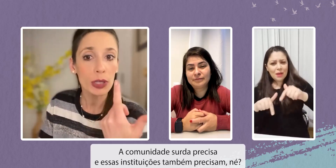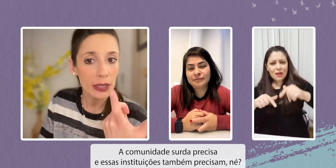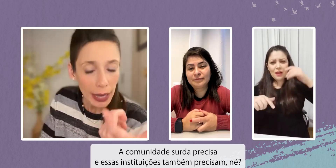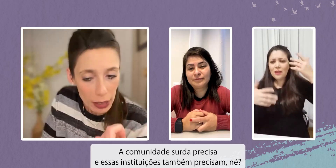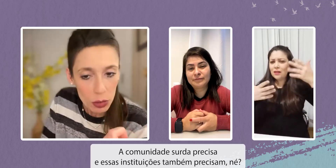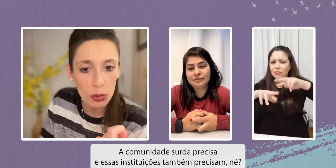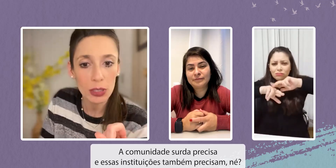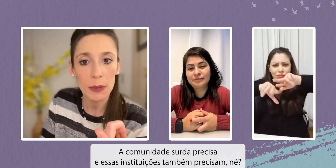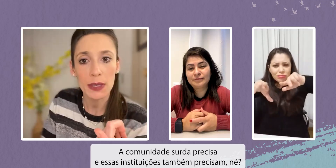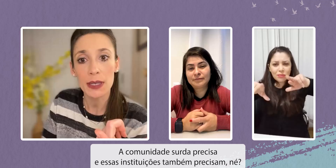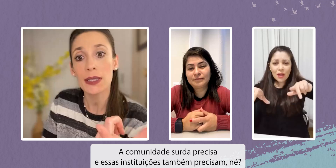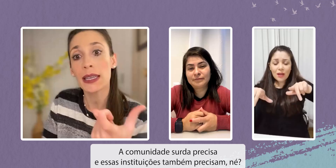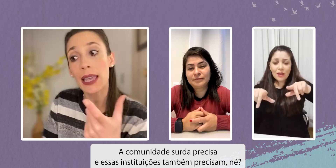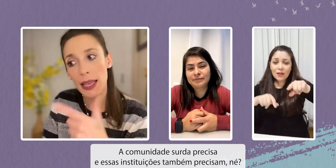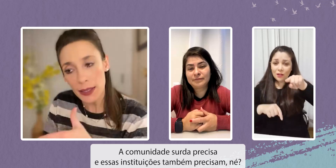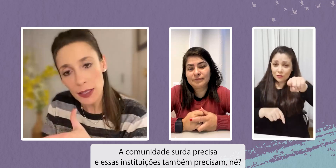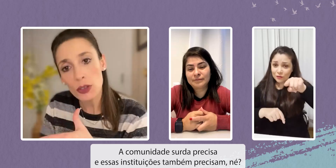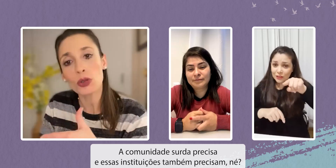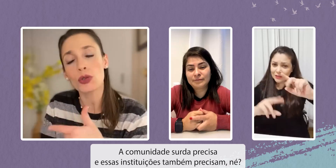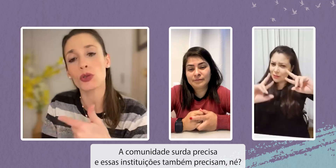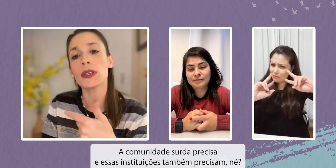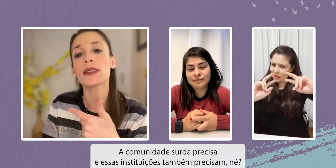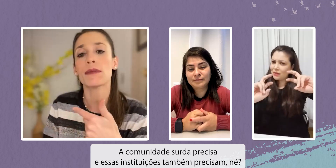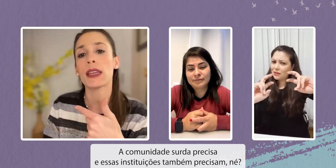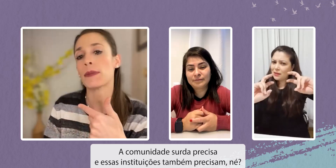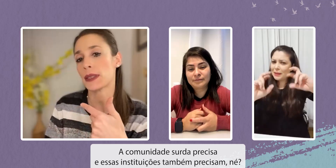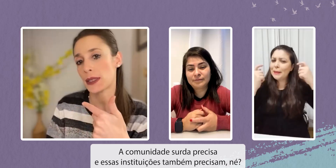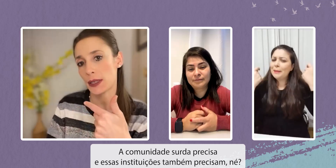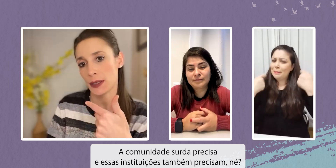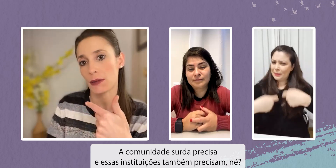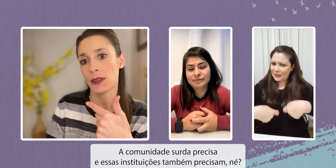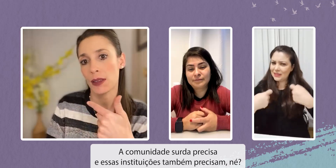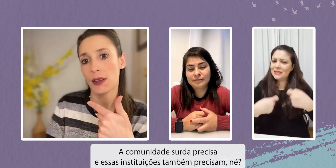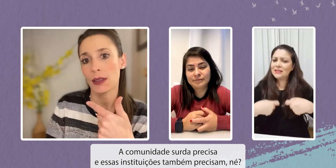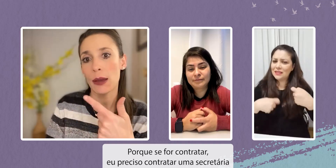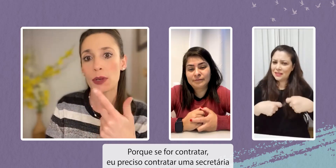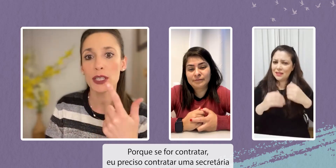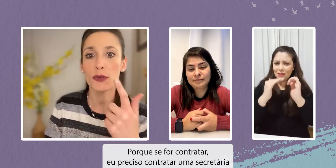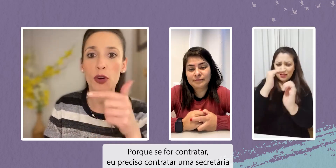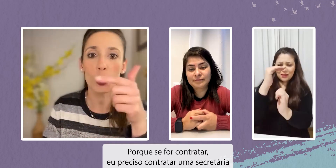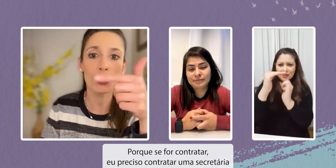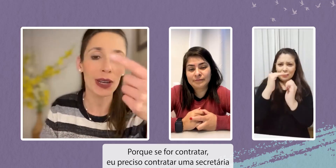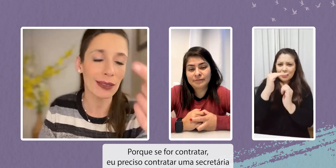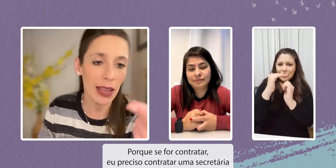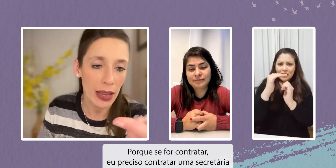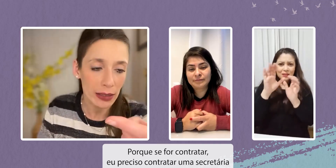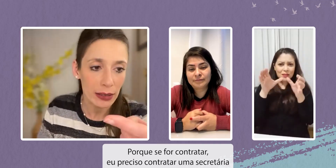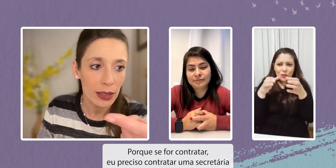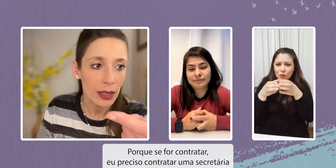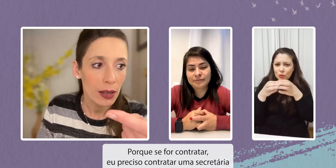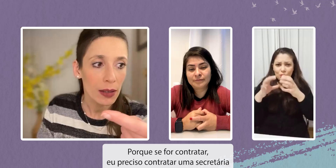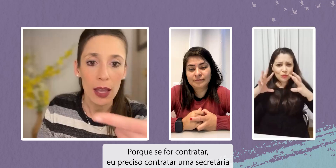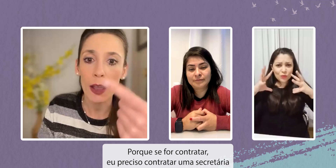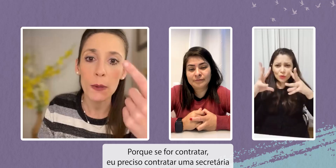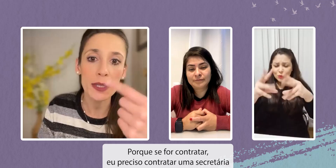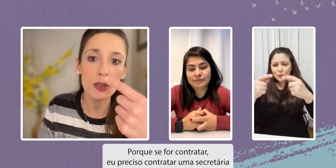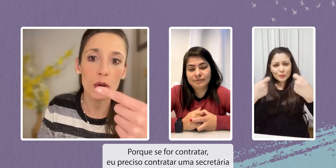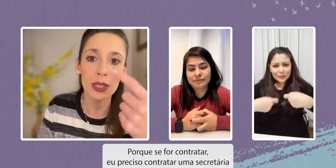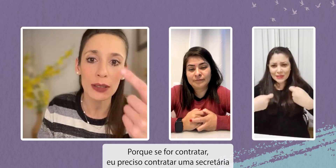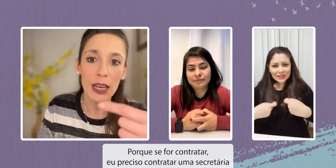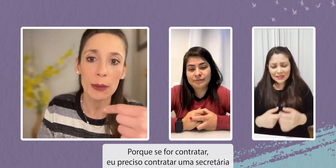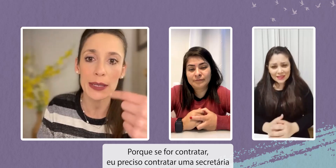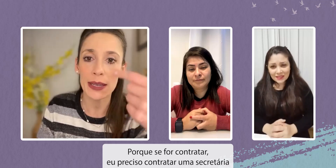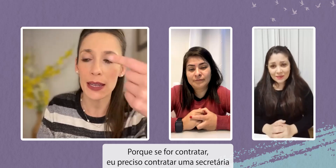A comunidade surda precisa e essas instituições também precisam, né? Porque se for contratar, né? Eu